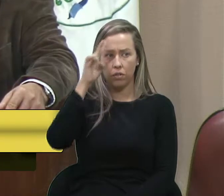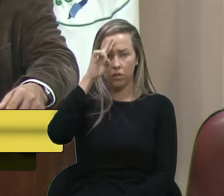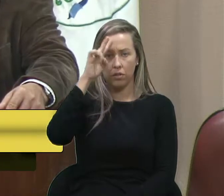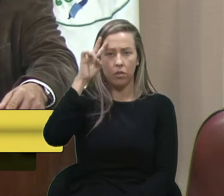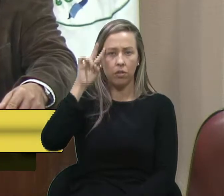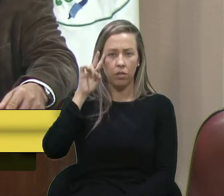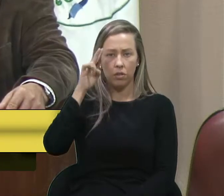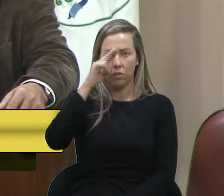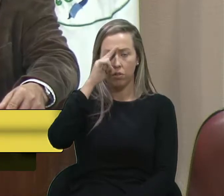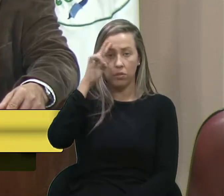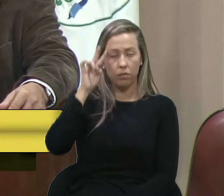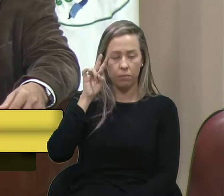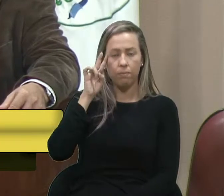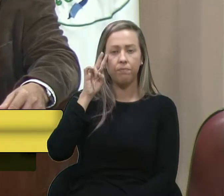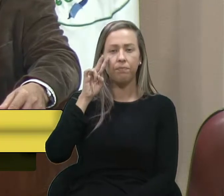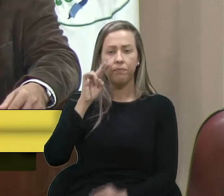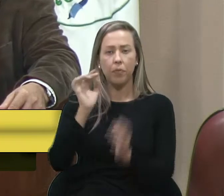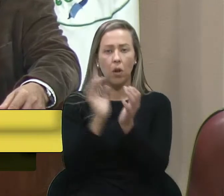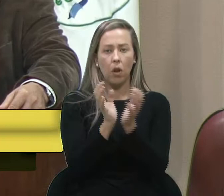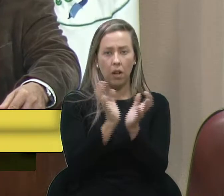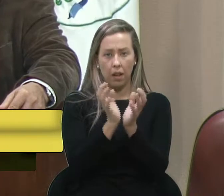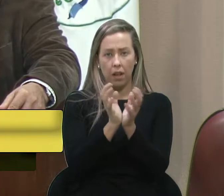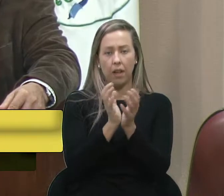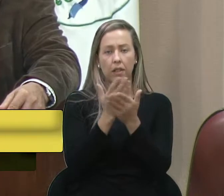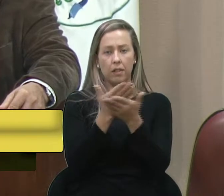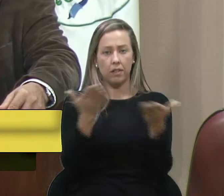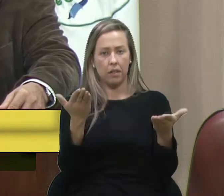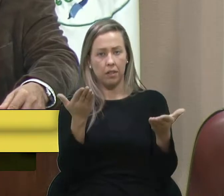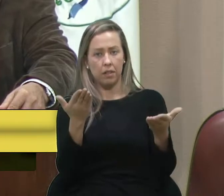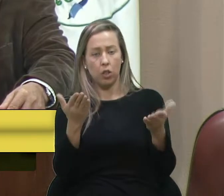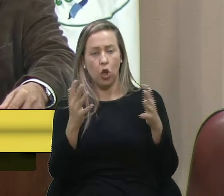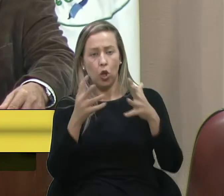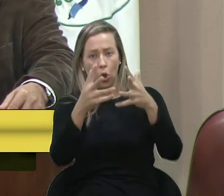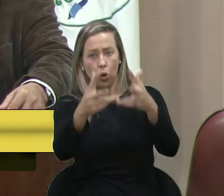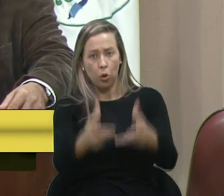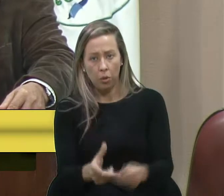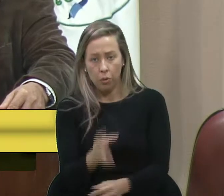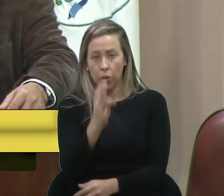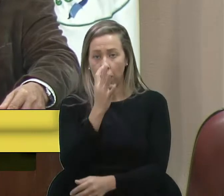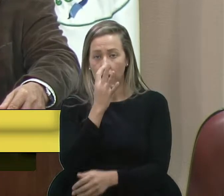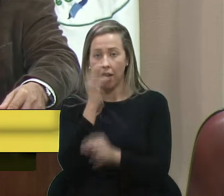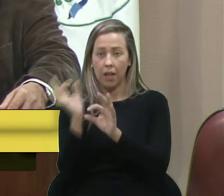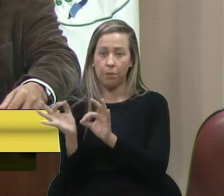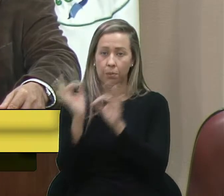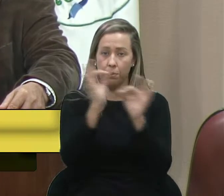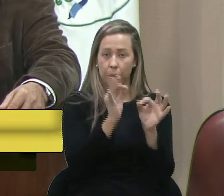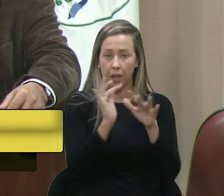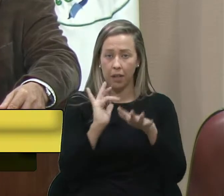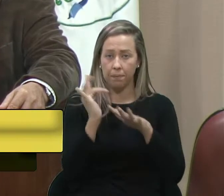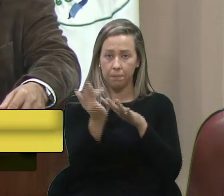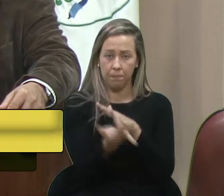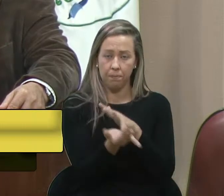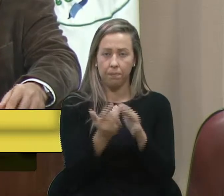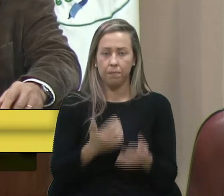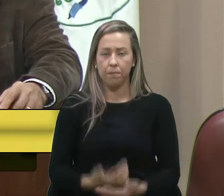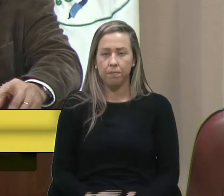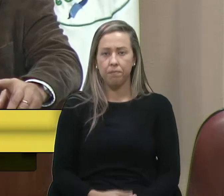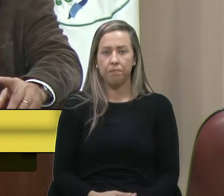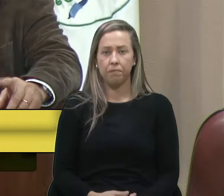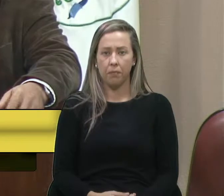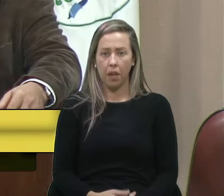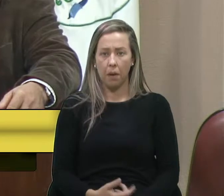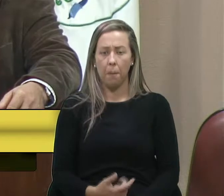Colegas vereadores, ouvintes que acompanham nas redes sociais, o